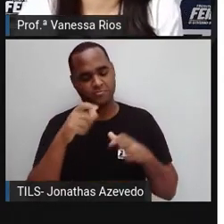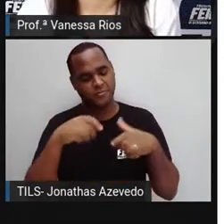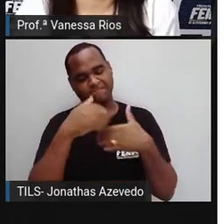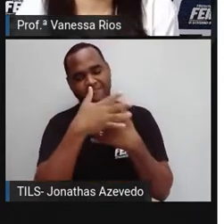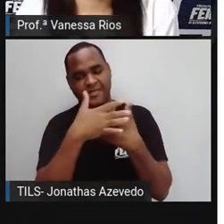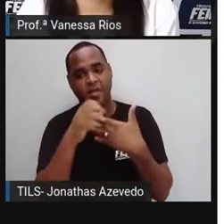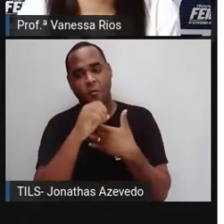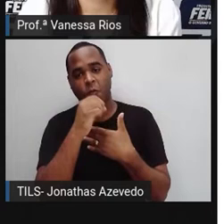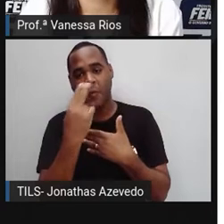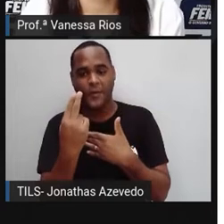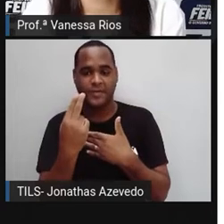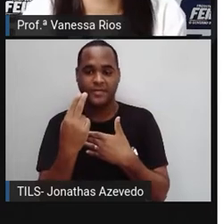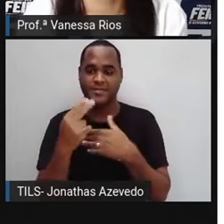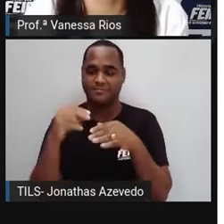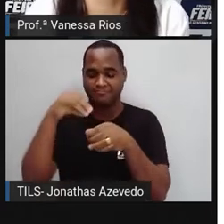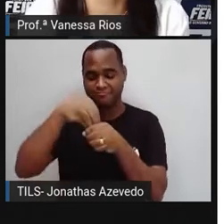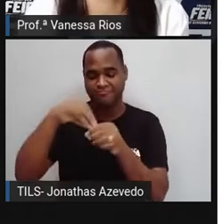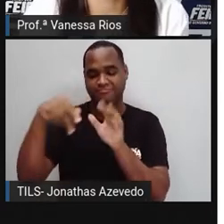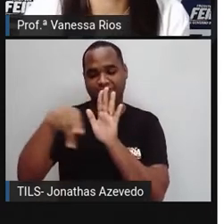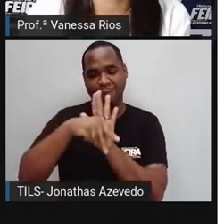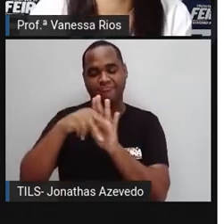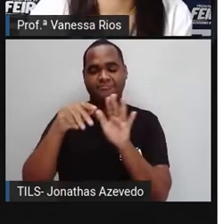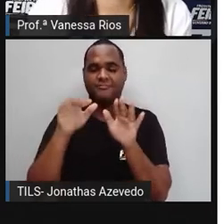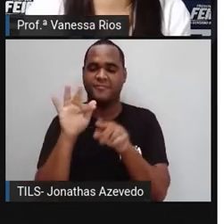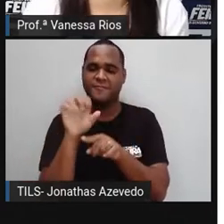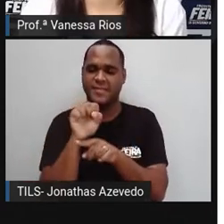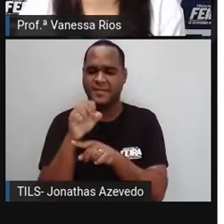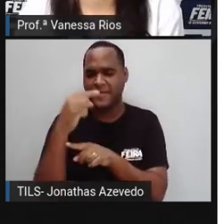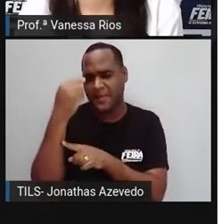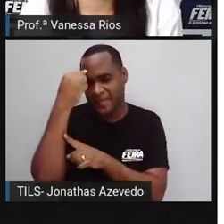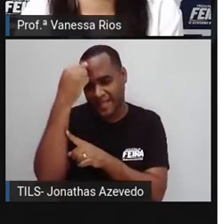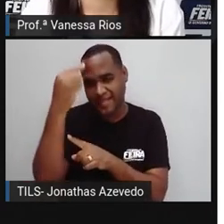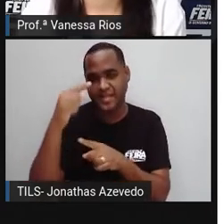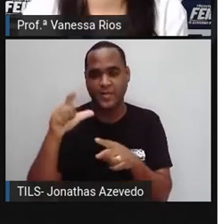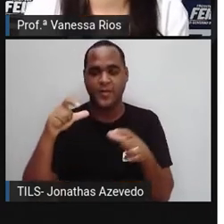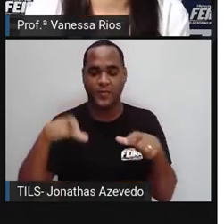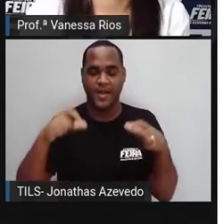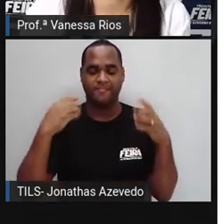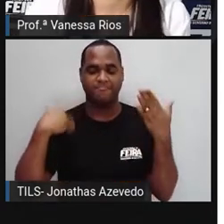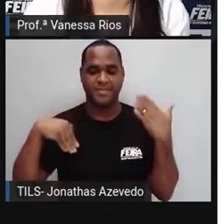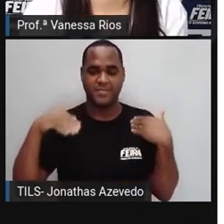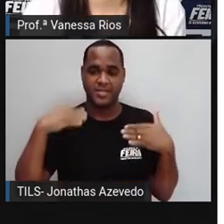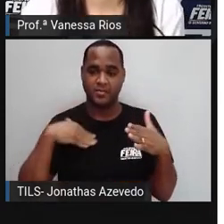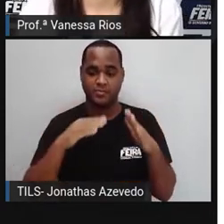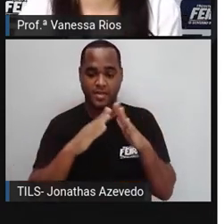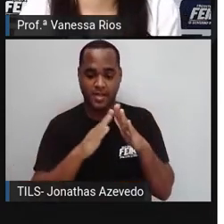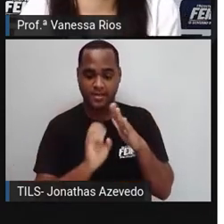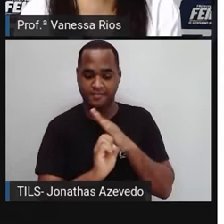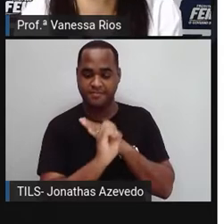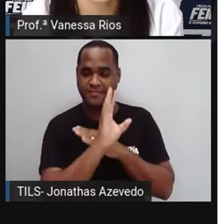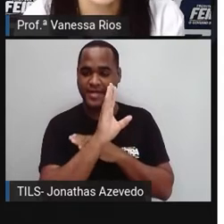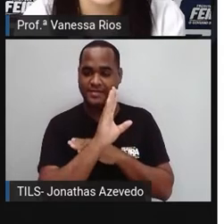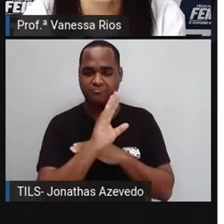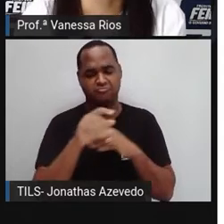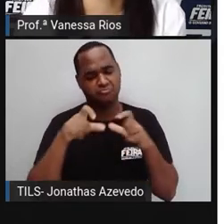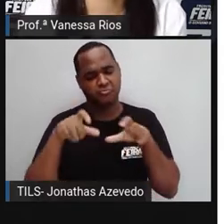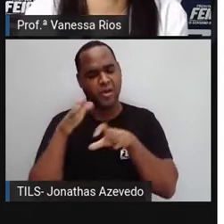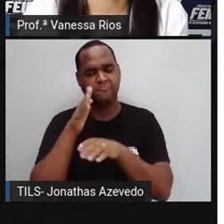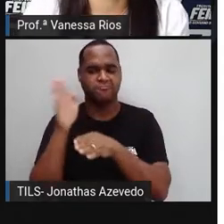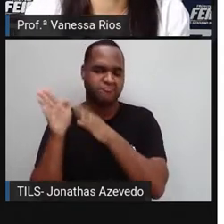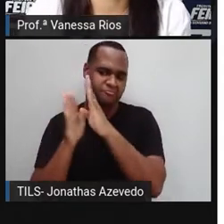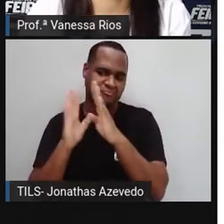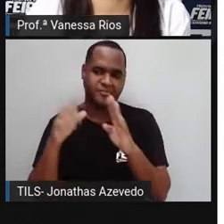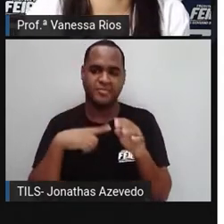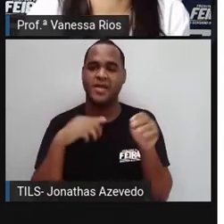cidade ou para a própria Feira de Santana, mas quando nós pensamos em passeio, a gente já pensa em sair por aí. Mas